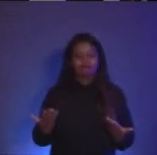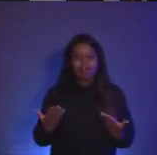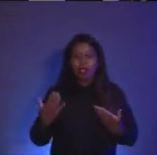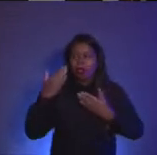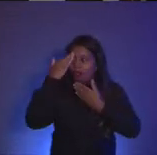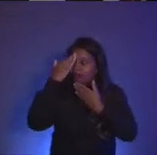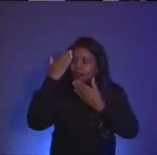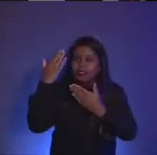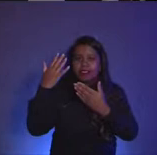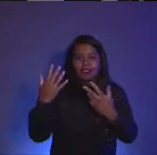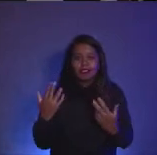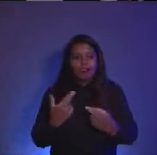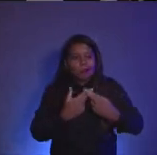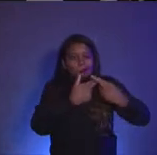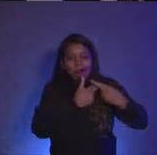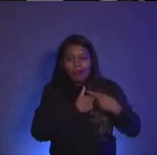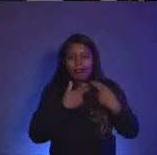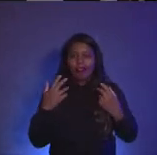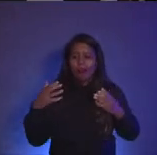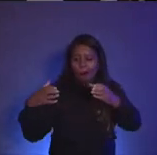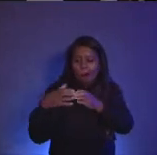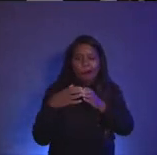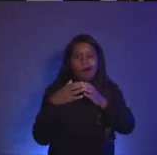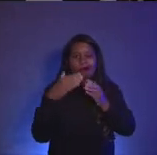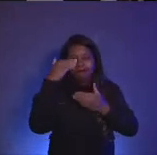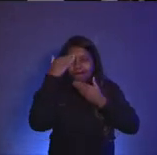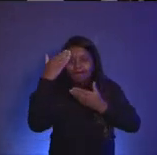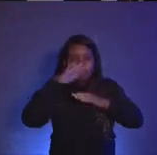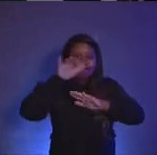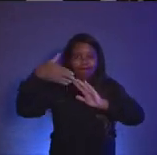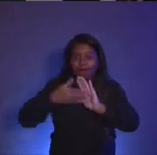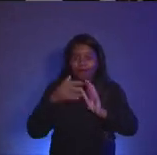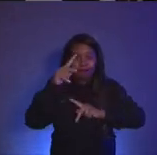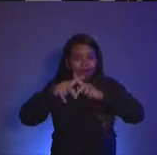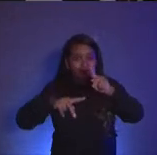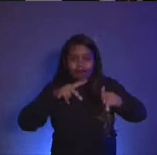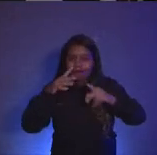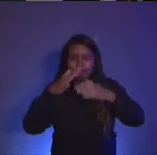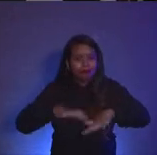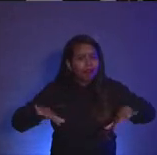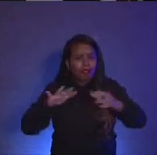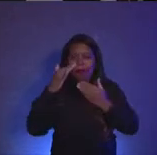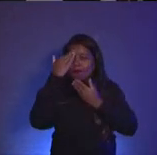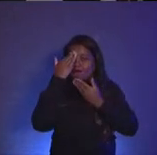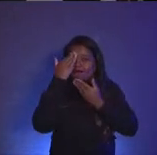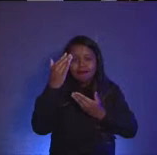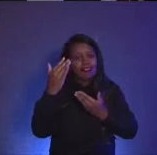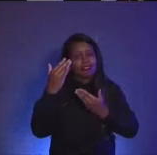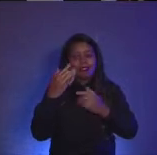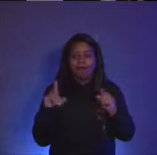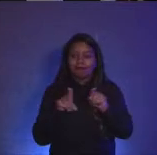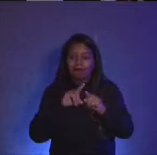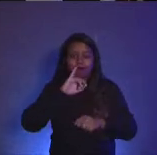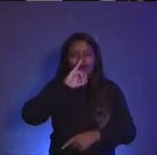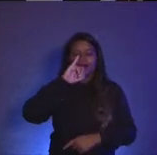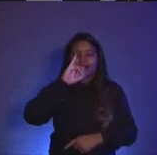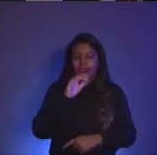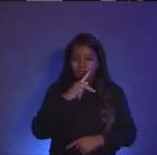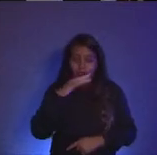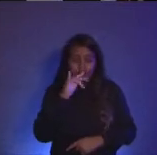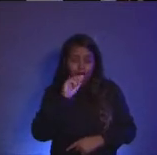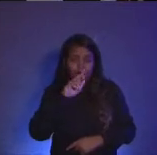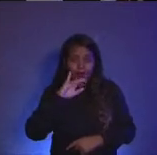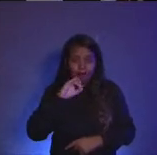esse reconhecimento e agradecer a nossa equipe, todo o pessoal, né, Juliana Mori, o Fábio Bispo também, que